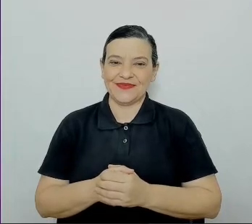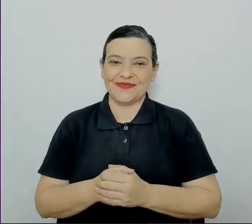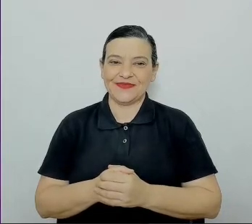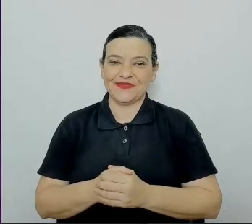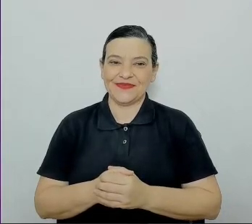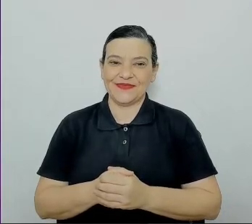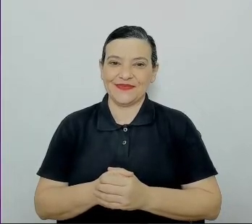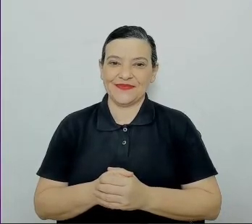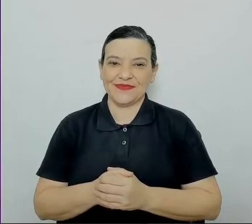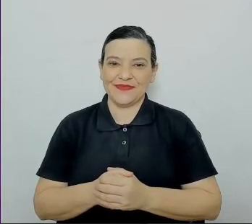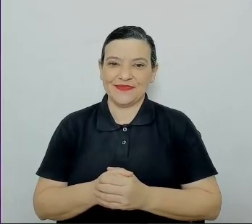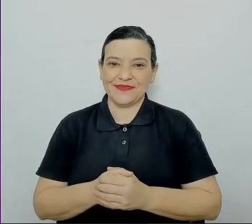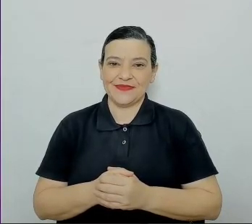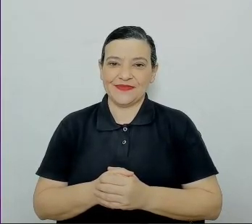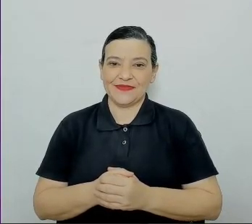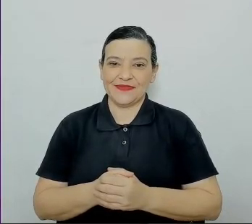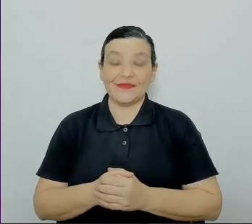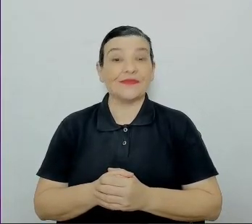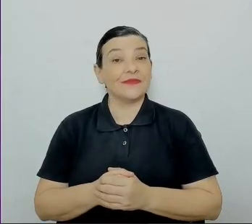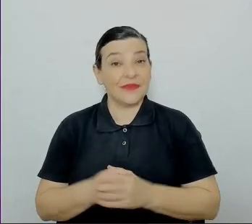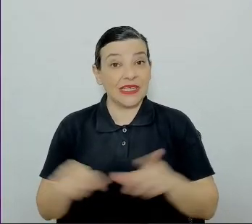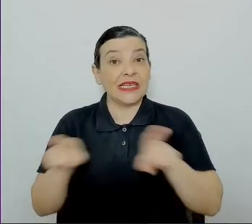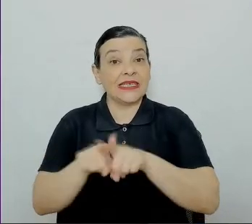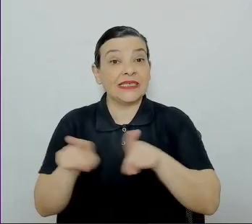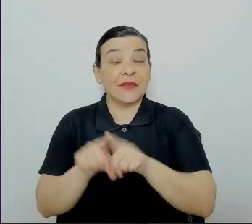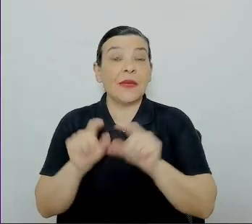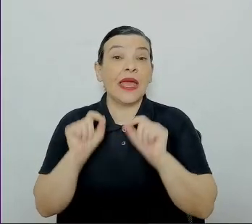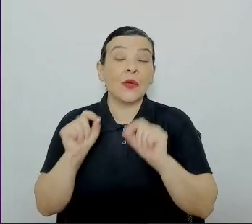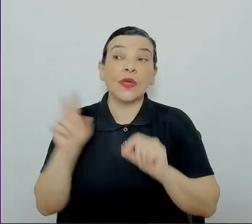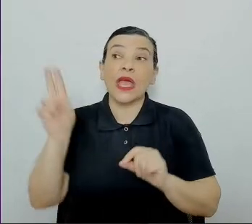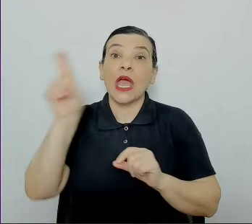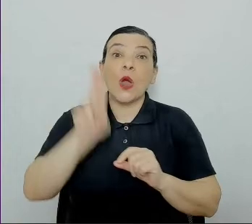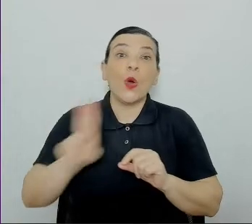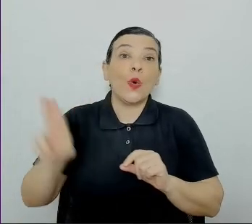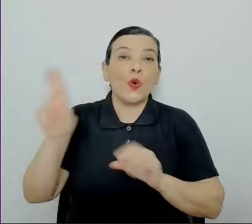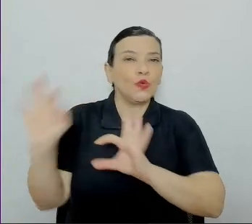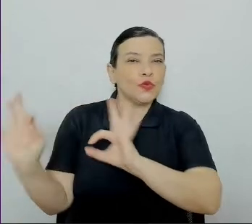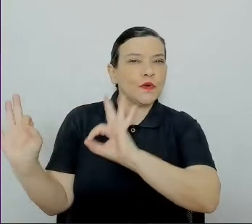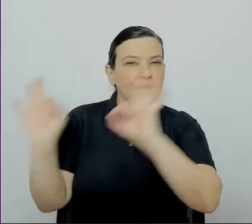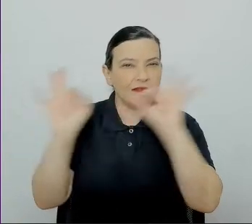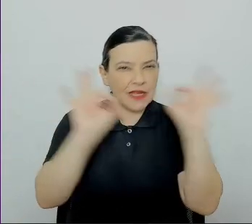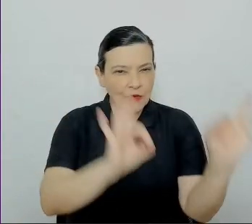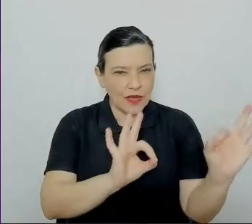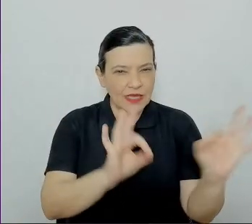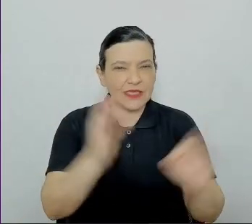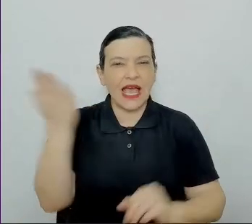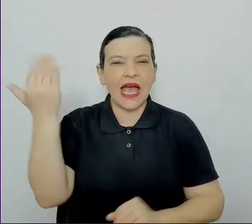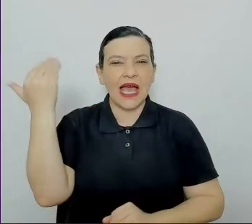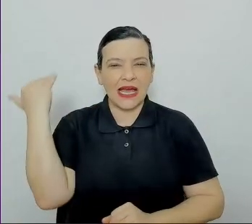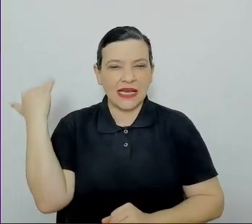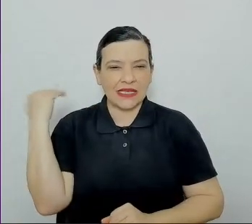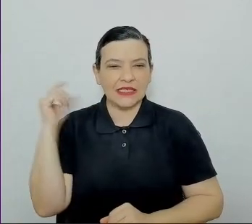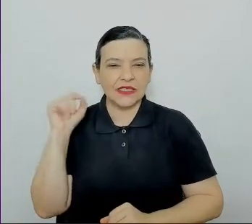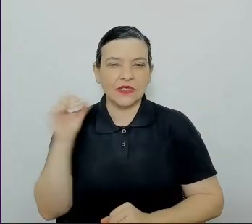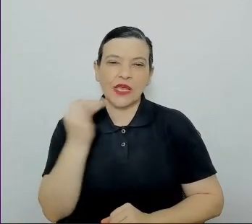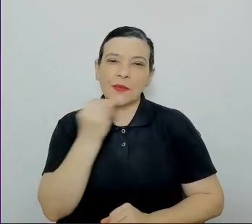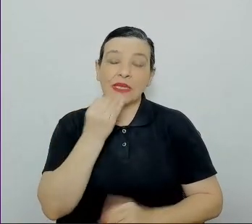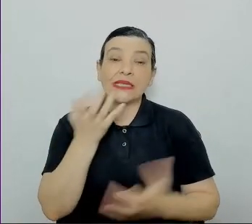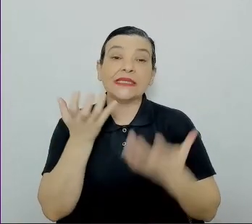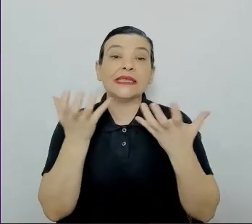E aí, a retenção tem muito a ver com frequência de uso. Então, eu trouxe aqui um exemplo da época do Vivo Real até. Quando você está buscando um